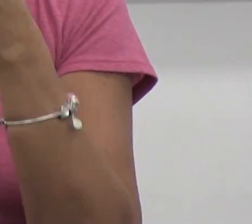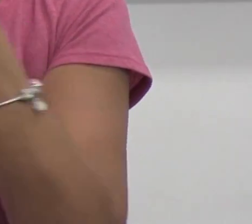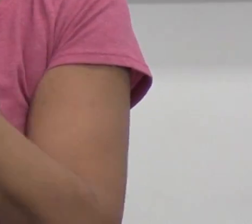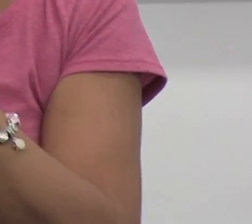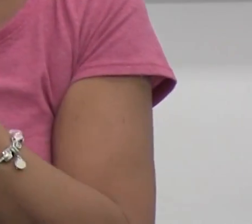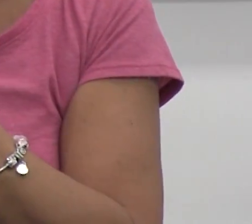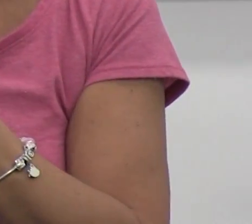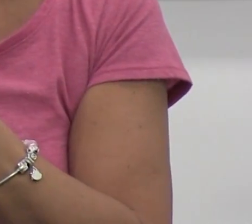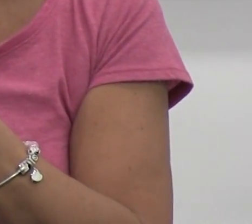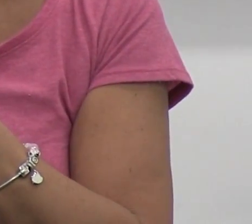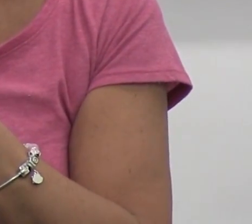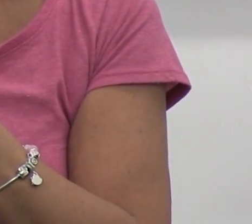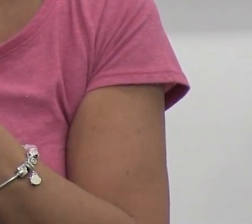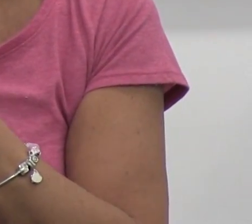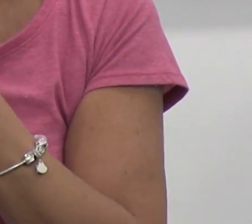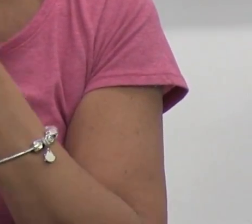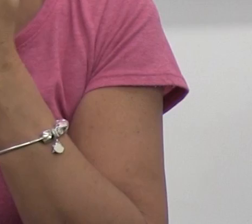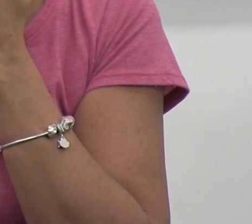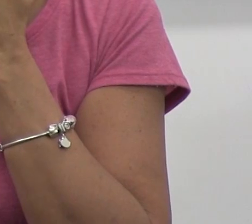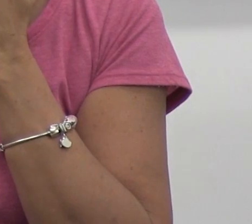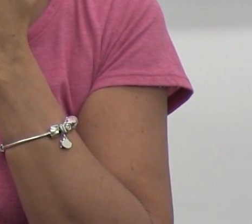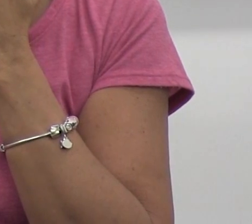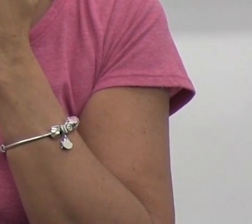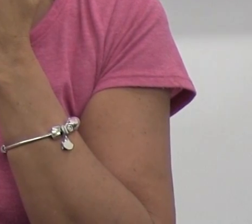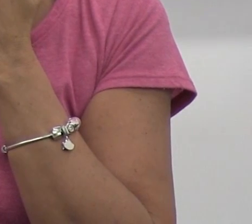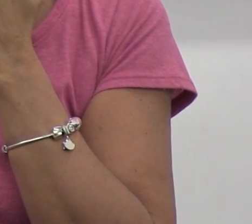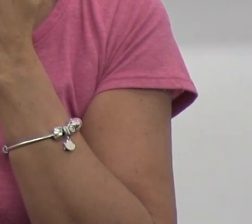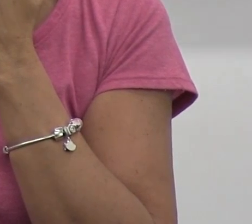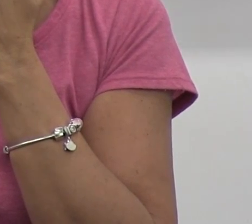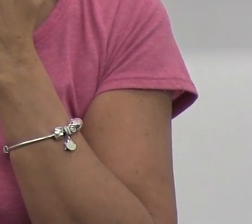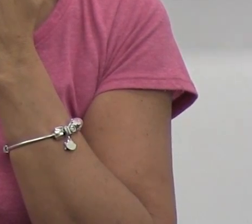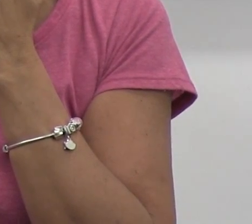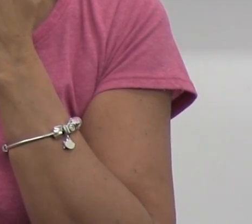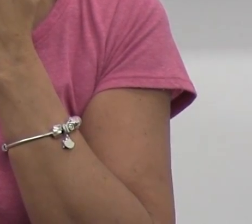Você tem alguma coisa para complementar? Para complementar?